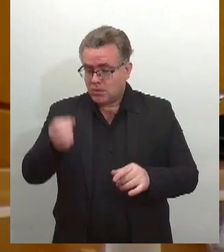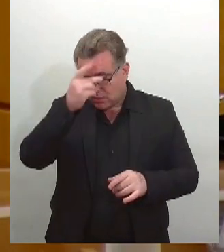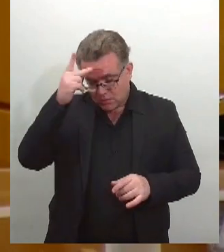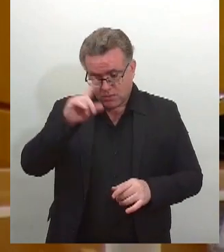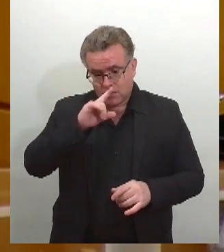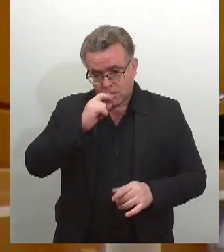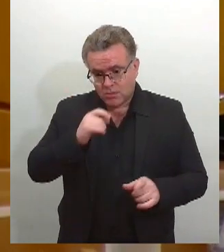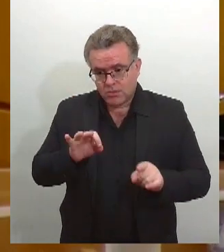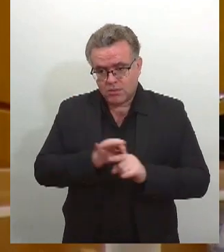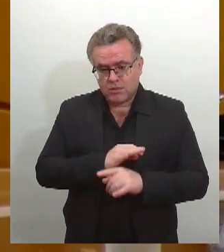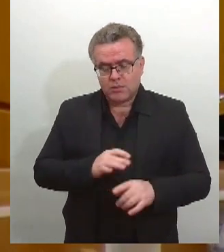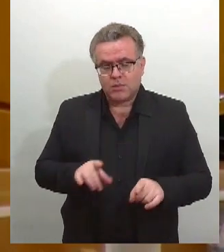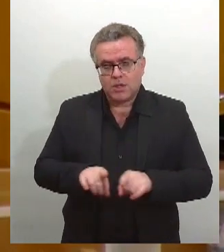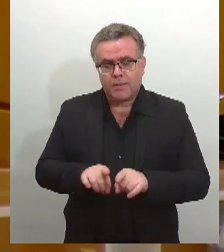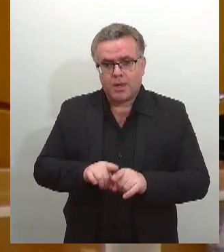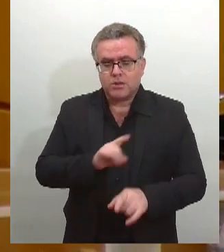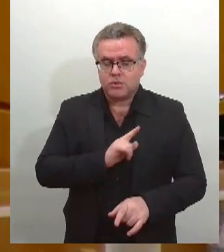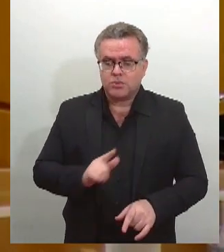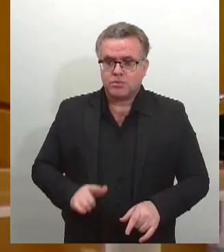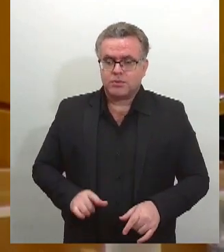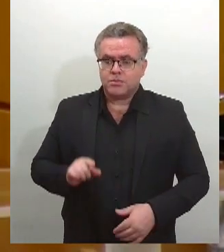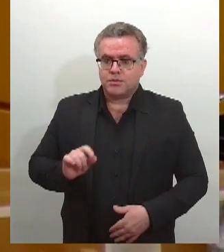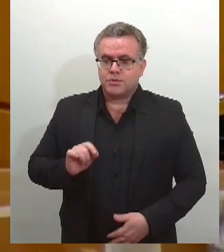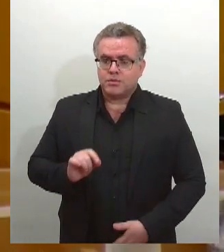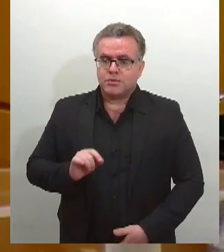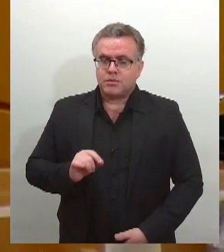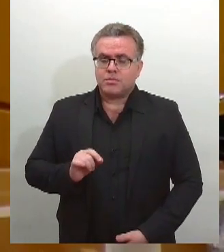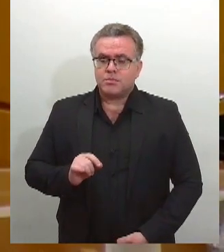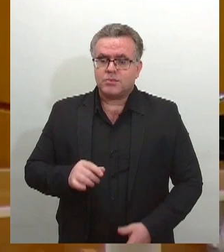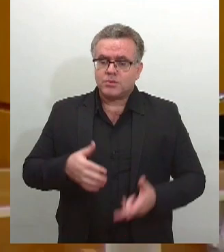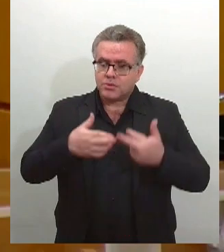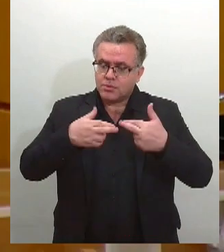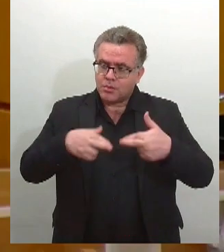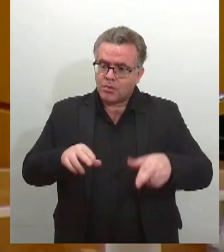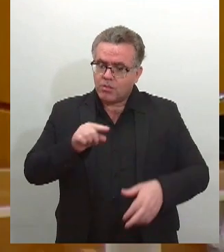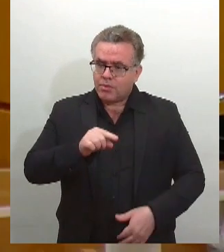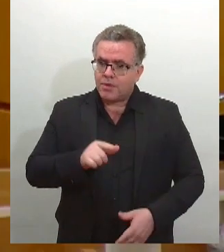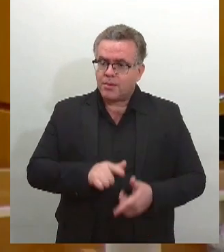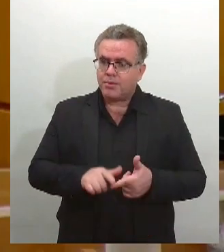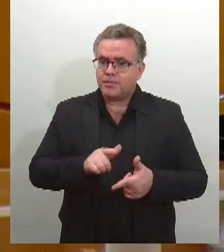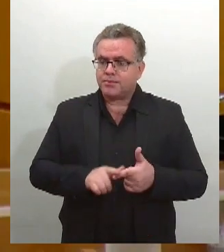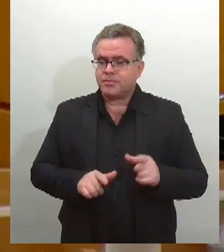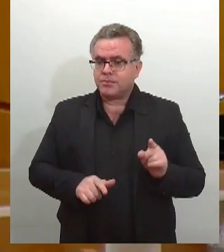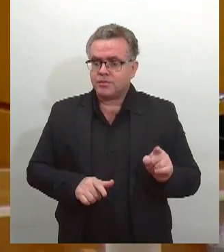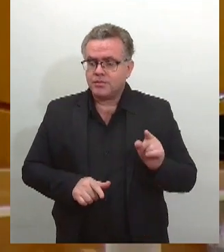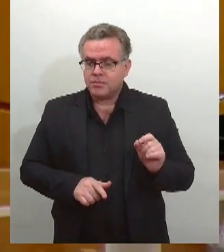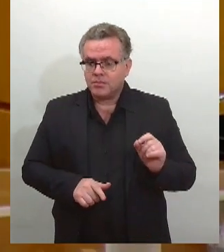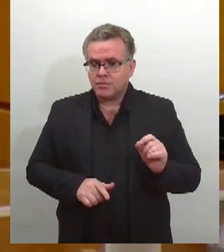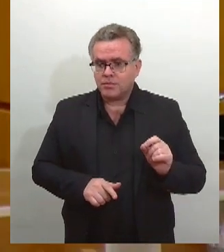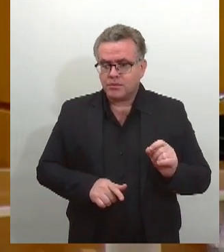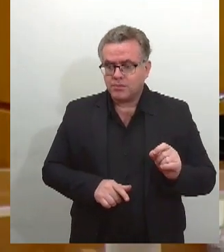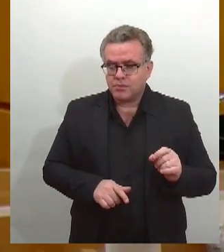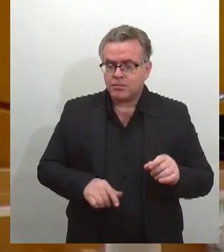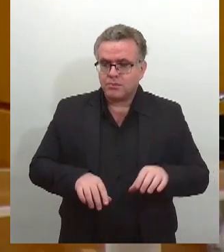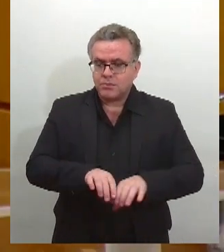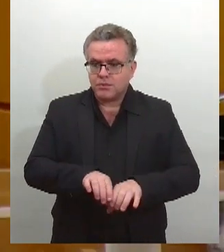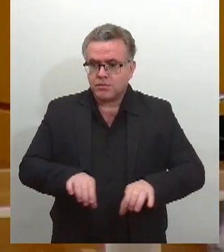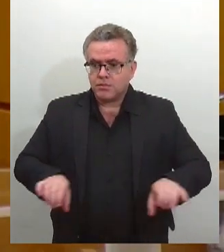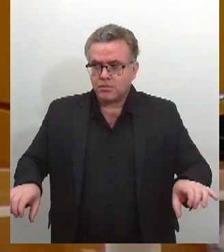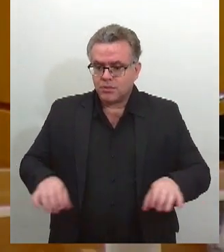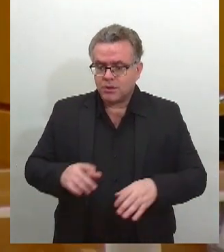do Estado sobre uma solução para o problema de macrodrenagem da região e